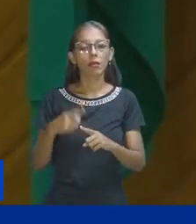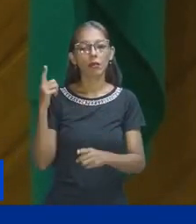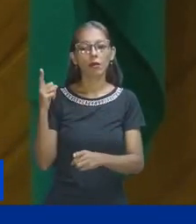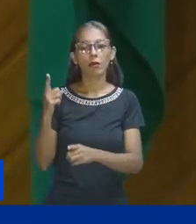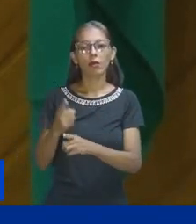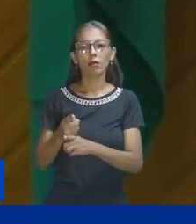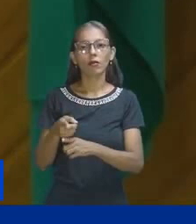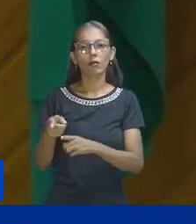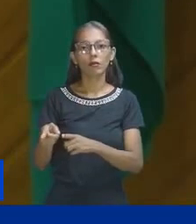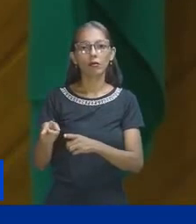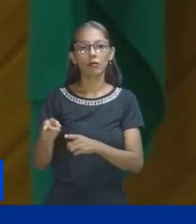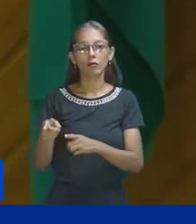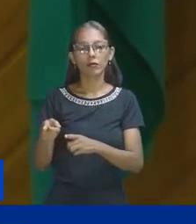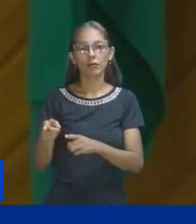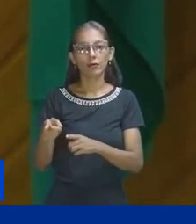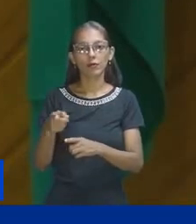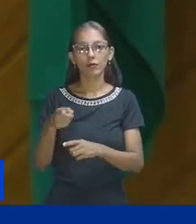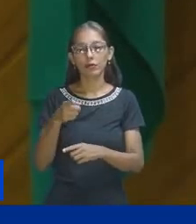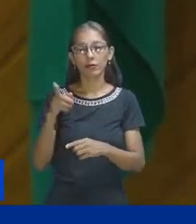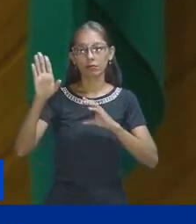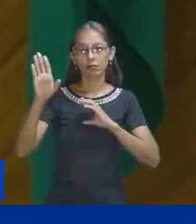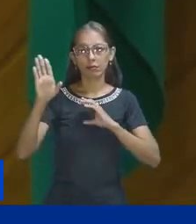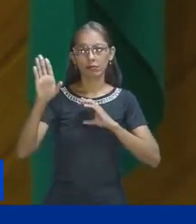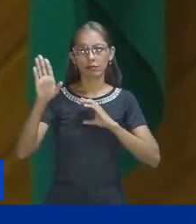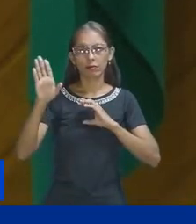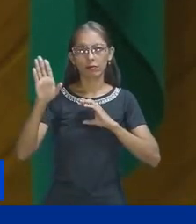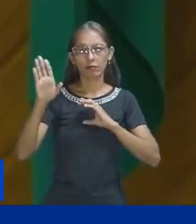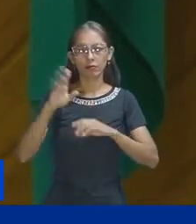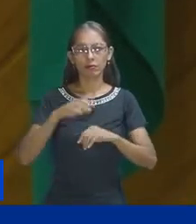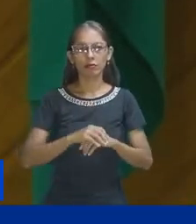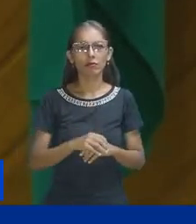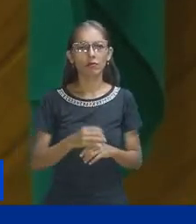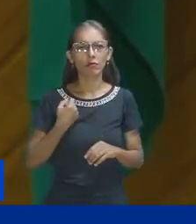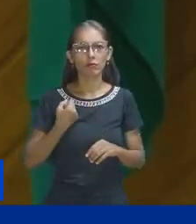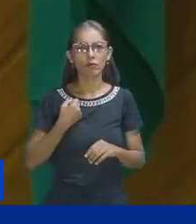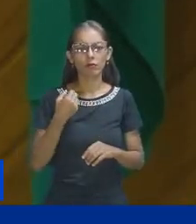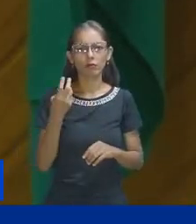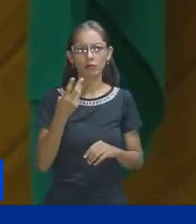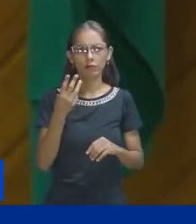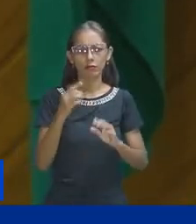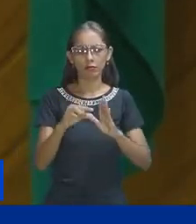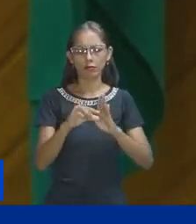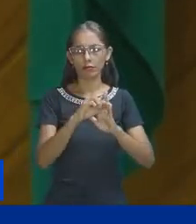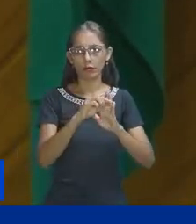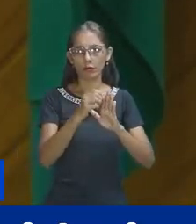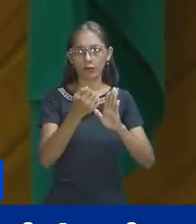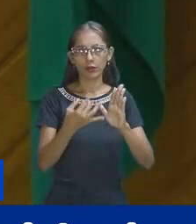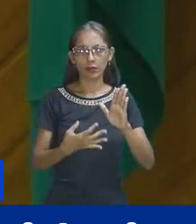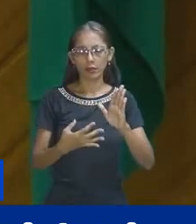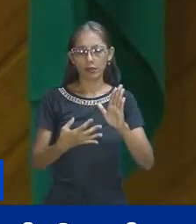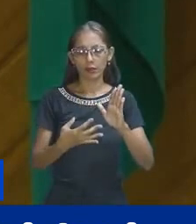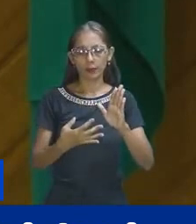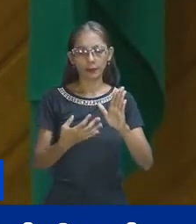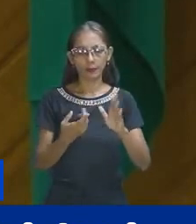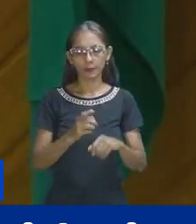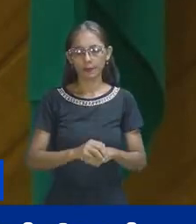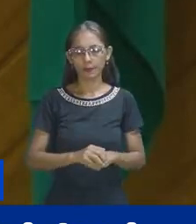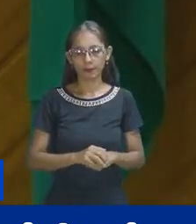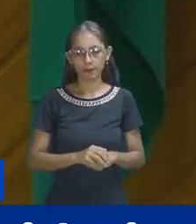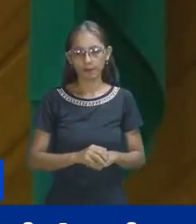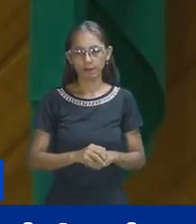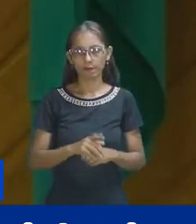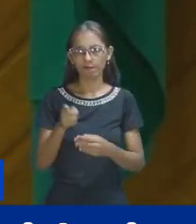lavrado, e especialmente o item 3, que deixa bem identificado a apreensão do